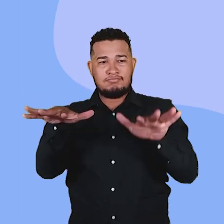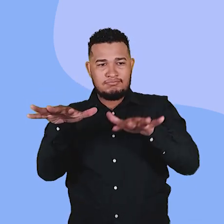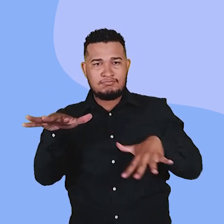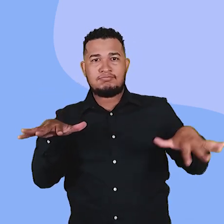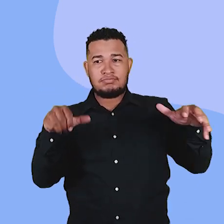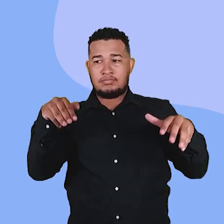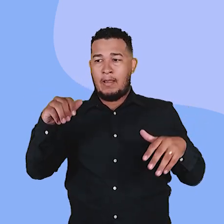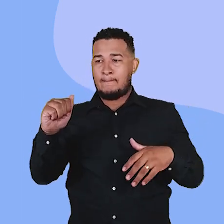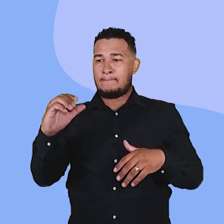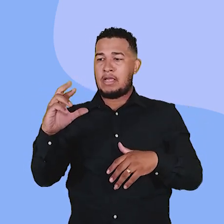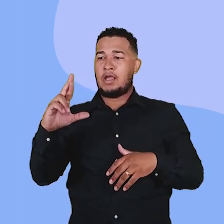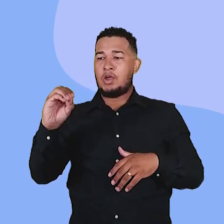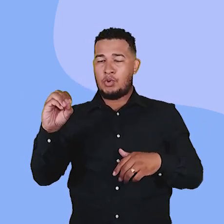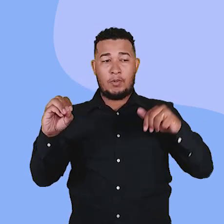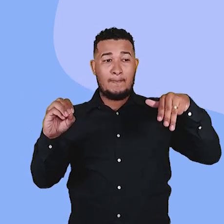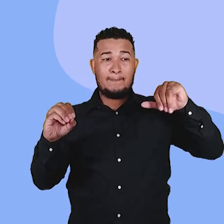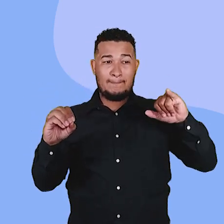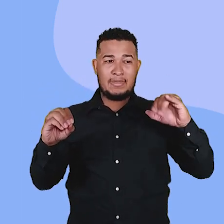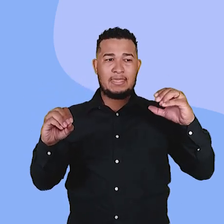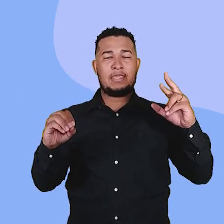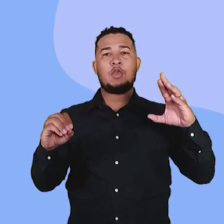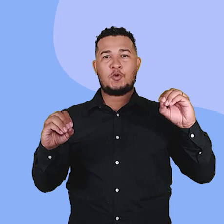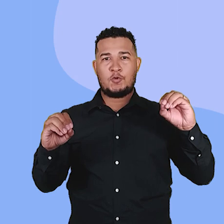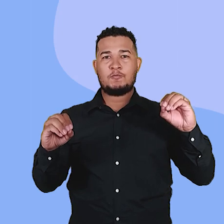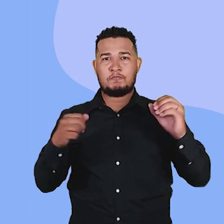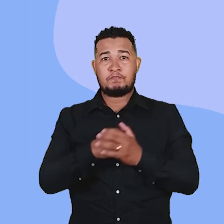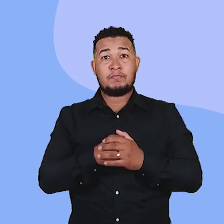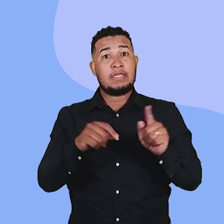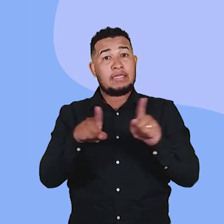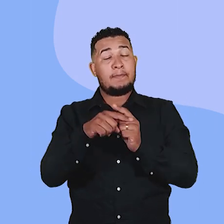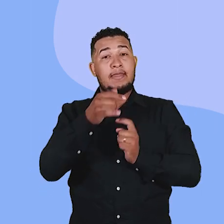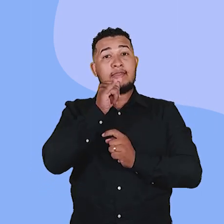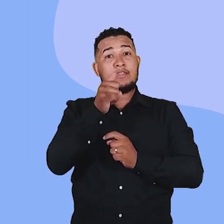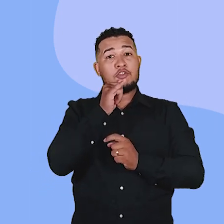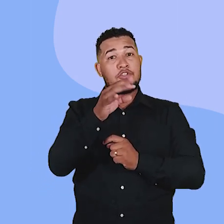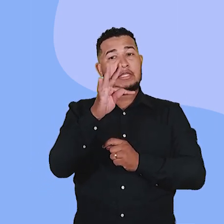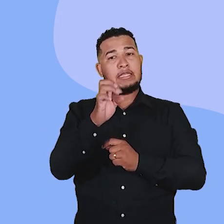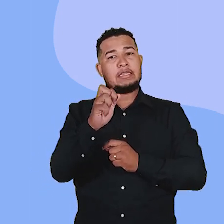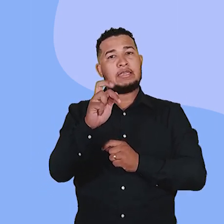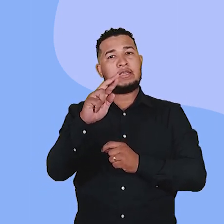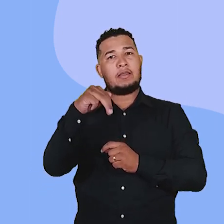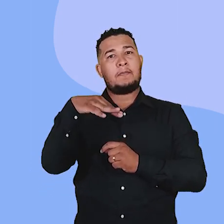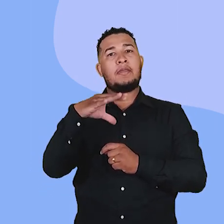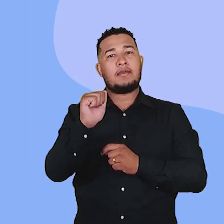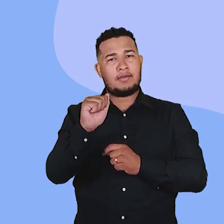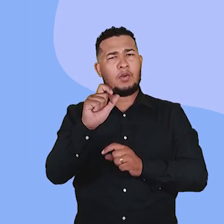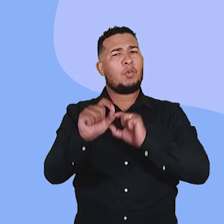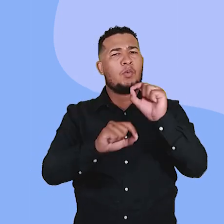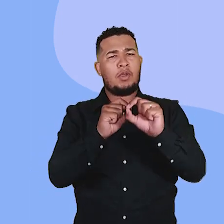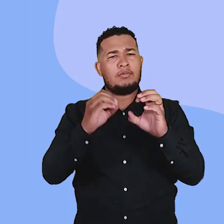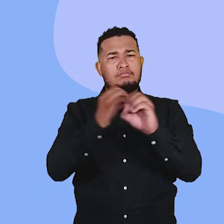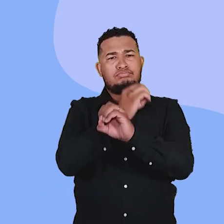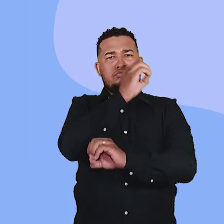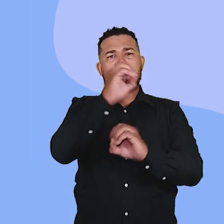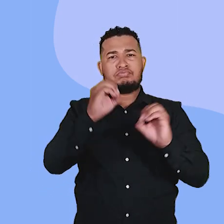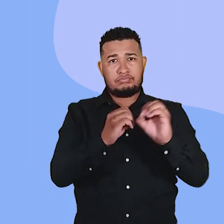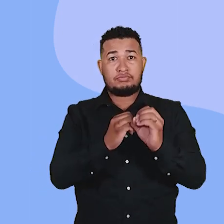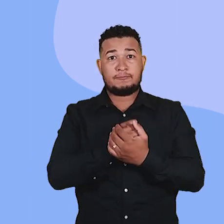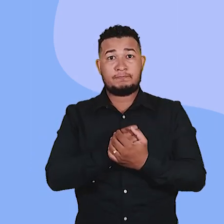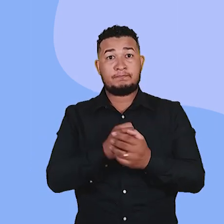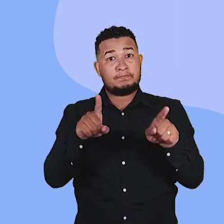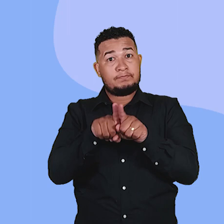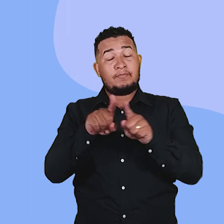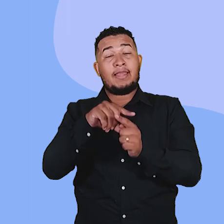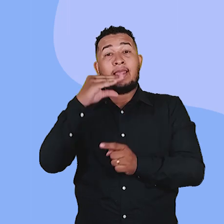macroscópico, do ponto de vista microscópico. Definimos aí o que é energia térmica, lá, a agitação das moléculas. Definimos o que